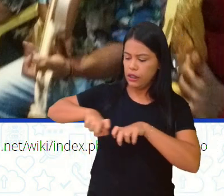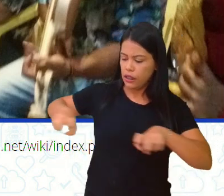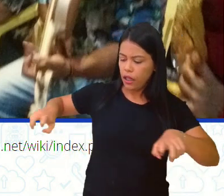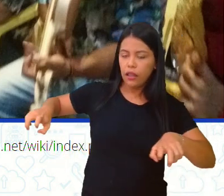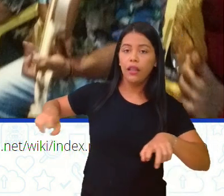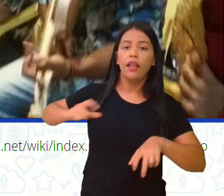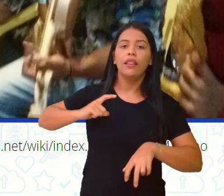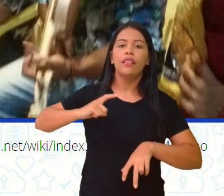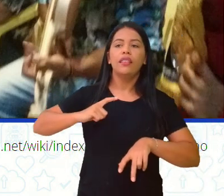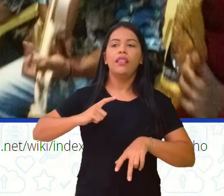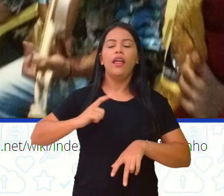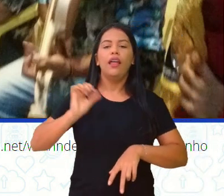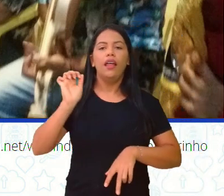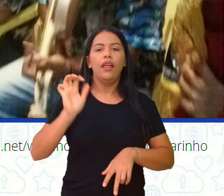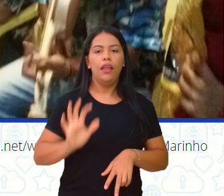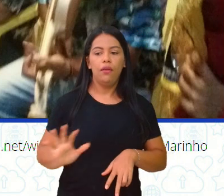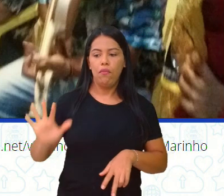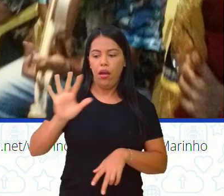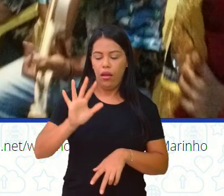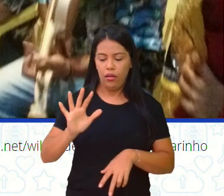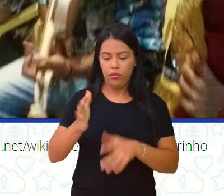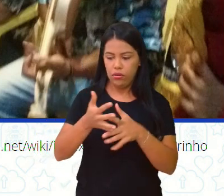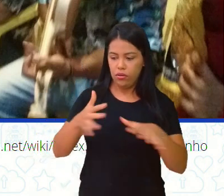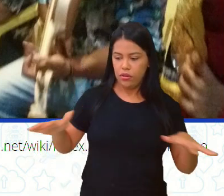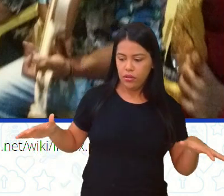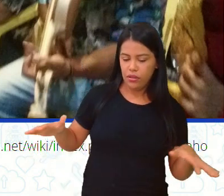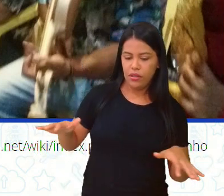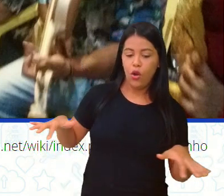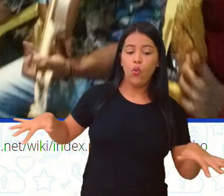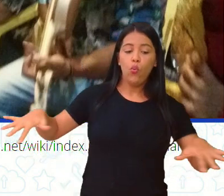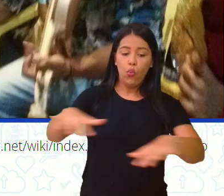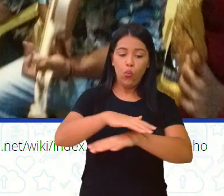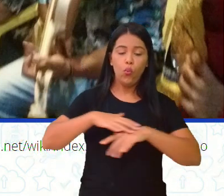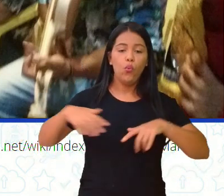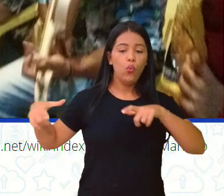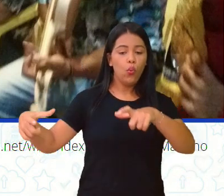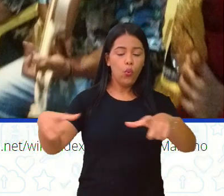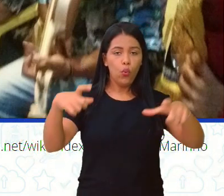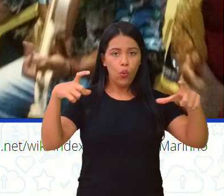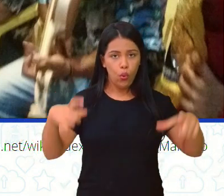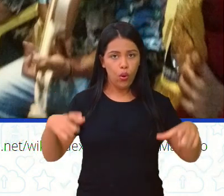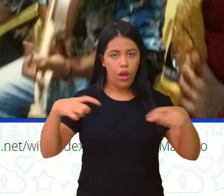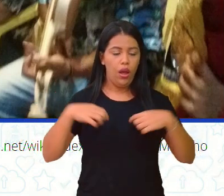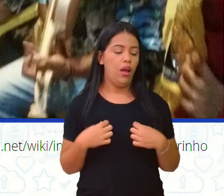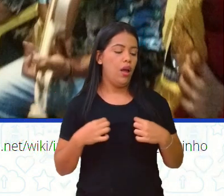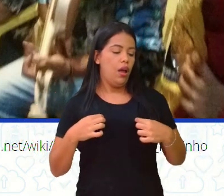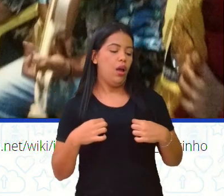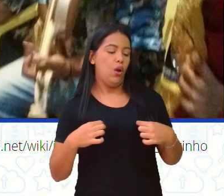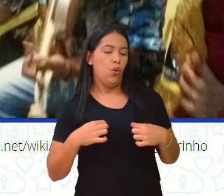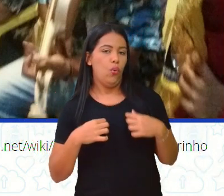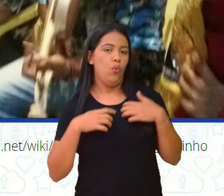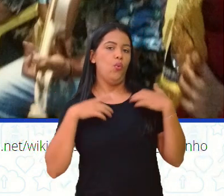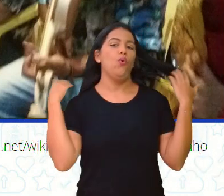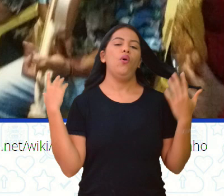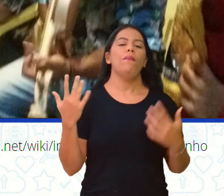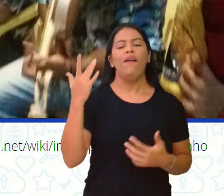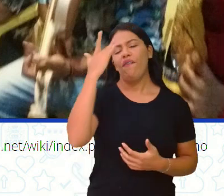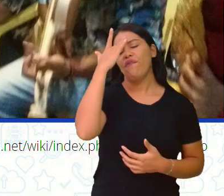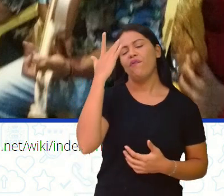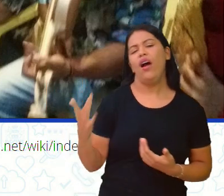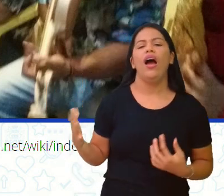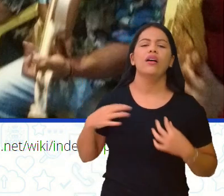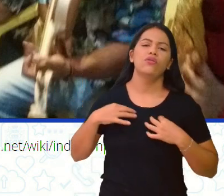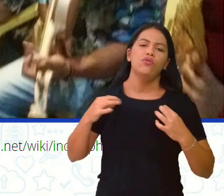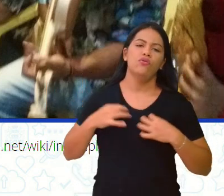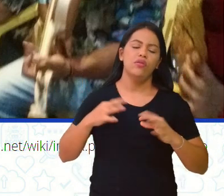vemos são cenários, adereço, figurino, né? Os figurinos geralmente são fáceis de serem carregados e